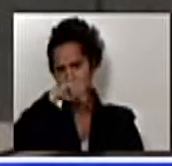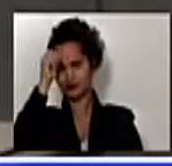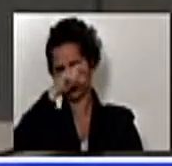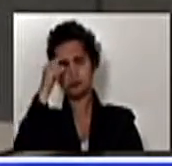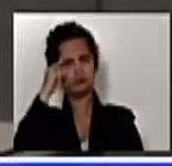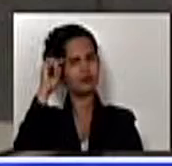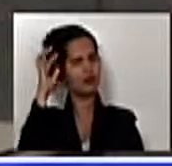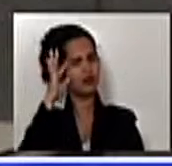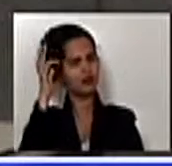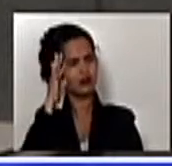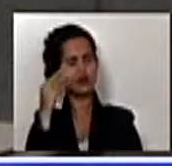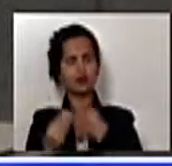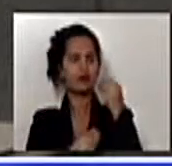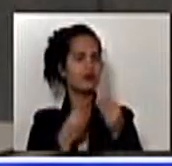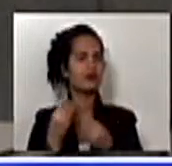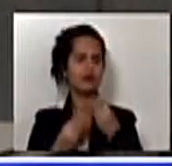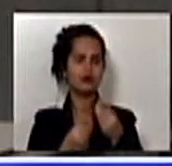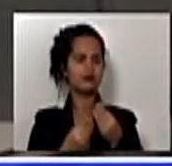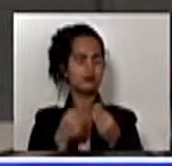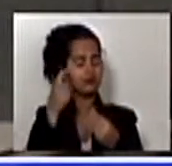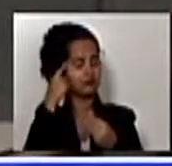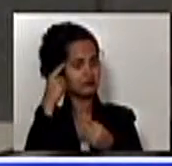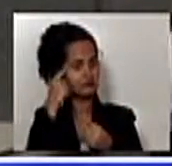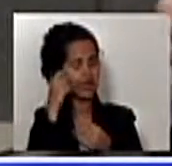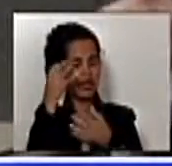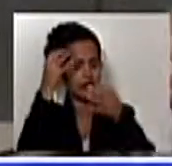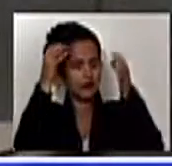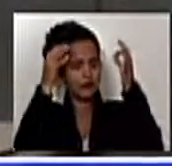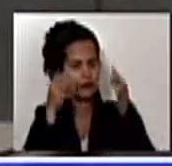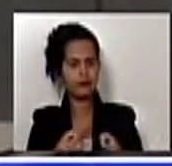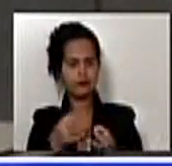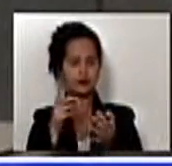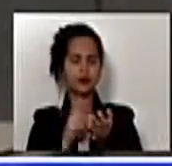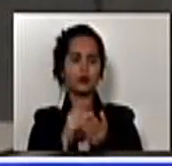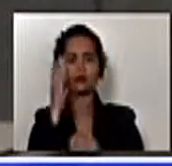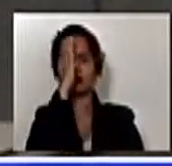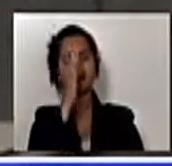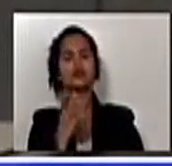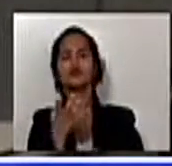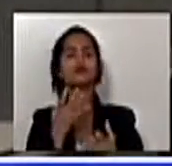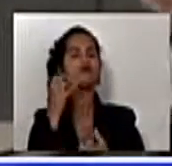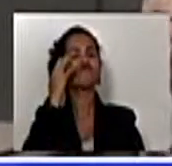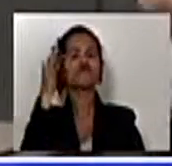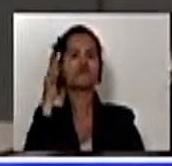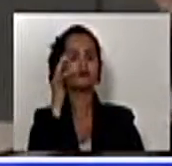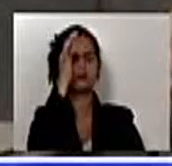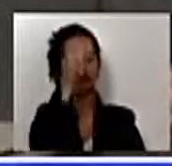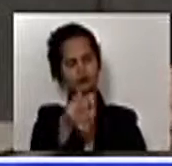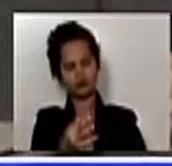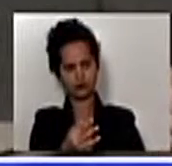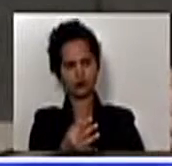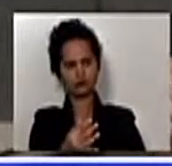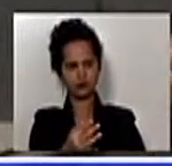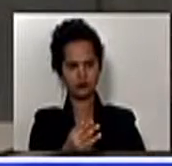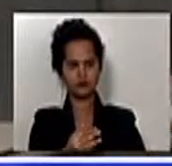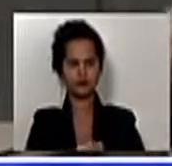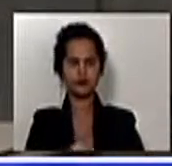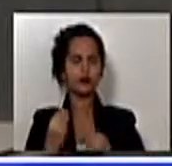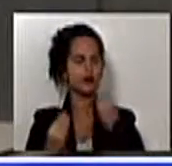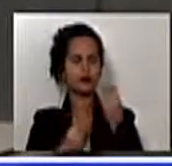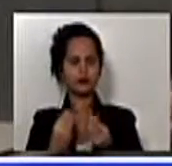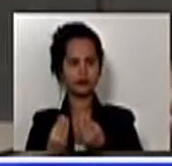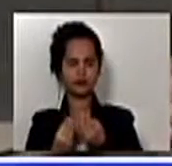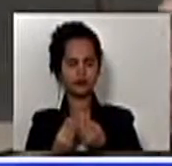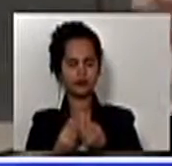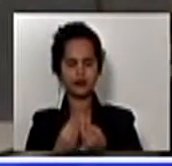pensar, pensar seriamente que Brasil nós vamos querer. Não é? Nós não podemos estar, não é? Não, por